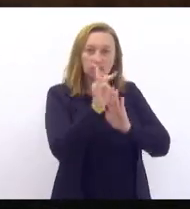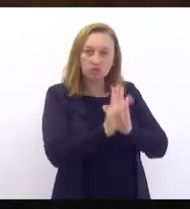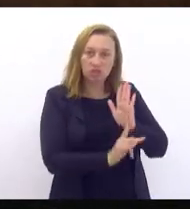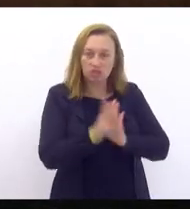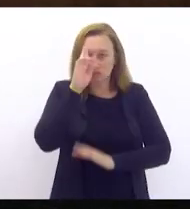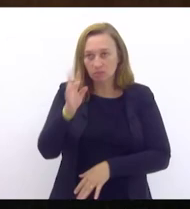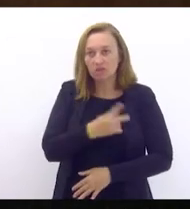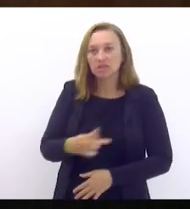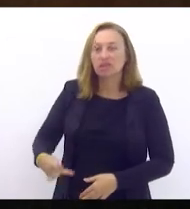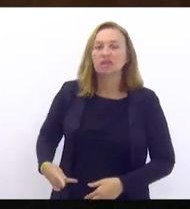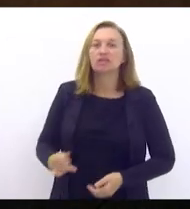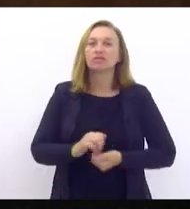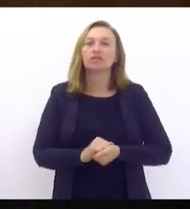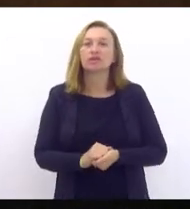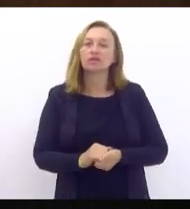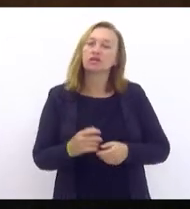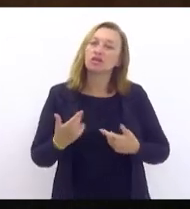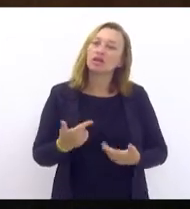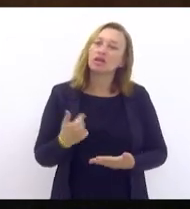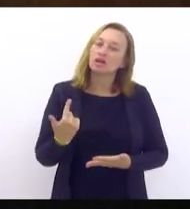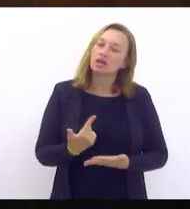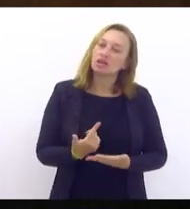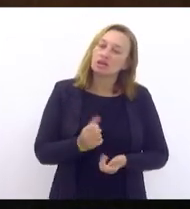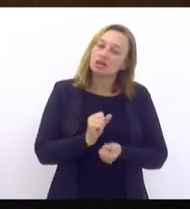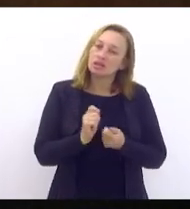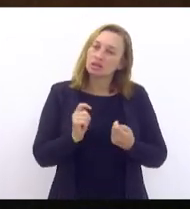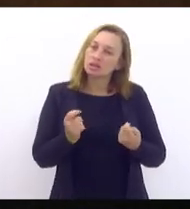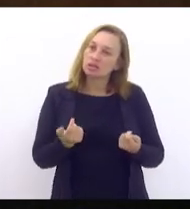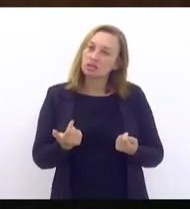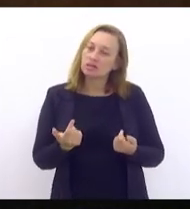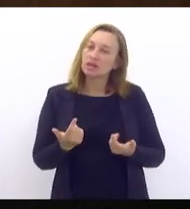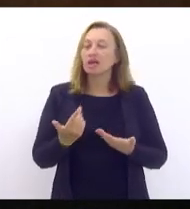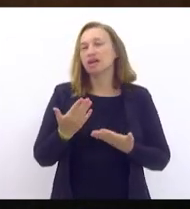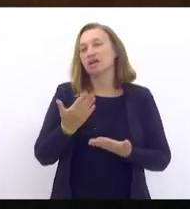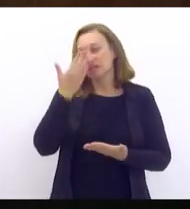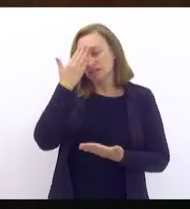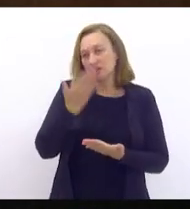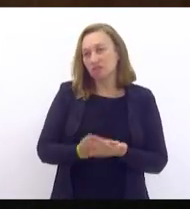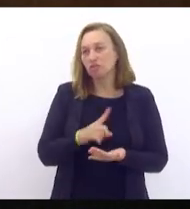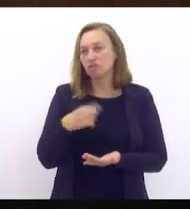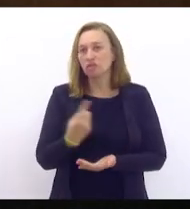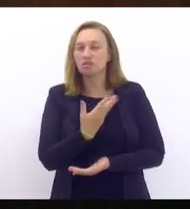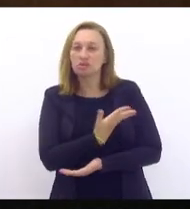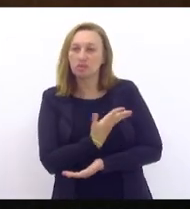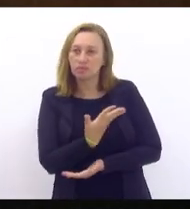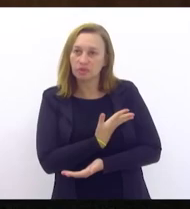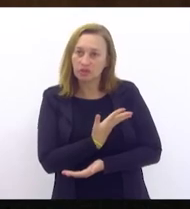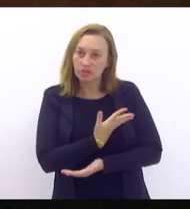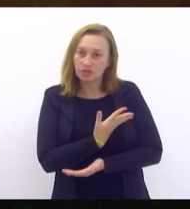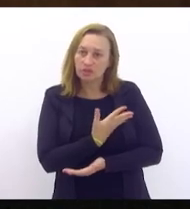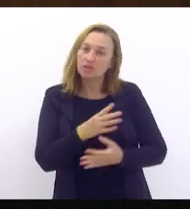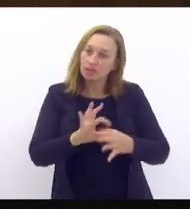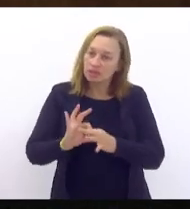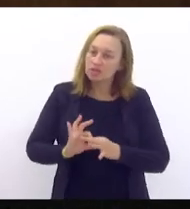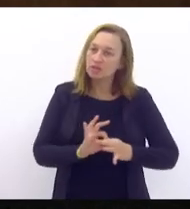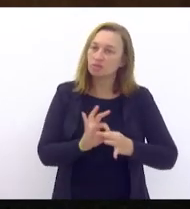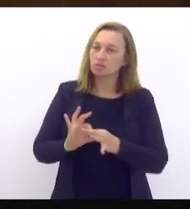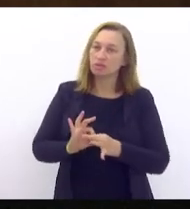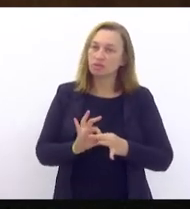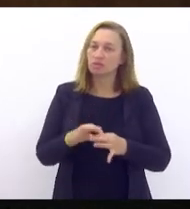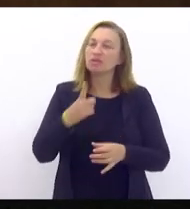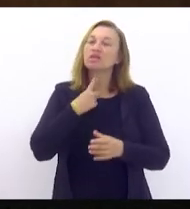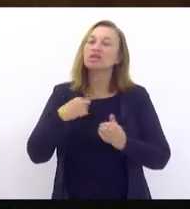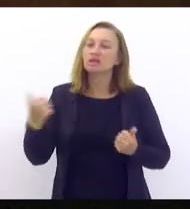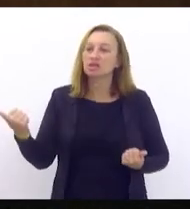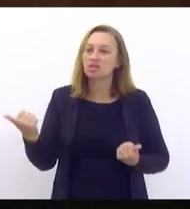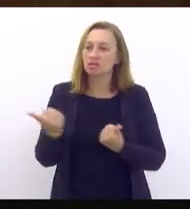e espero que os nossos amigos que hoje também congregam, buscam esta unidade, estejam conosco